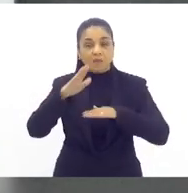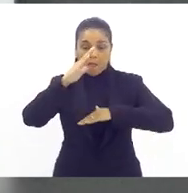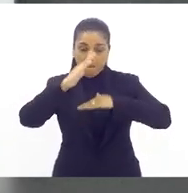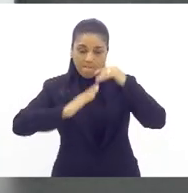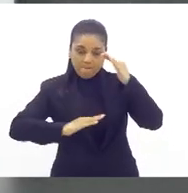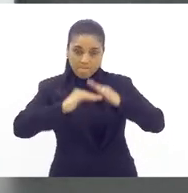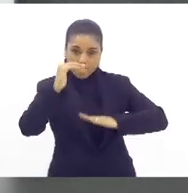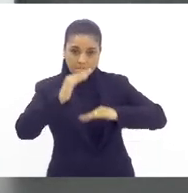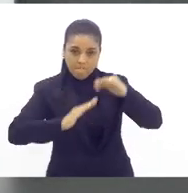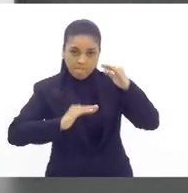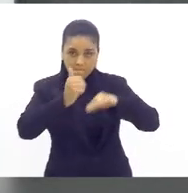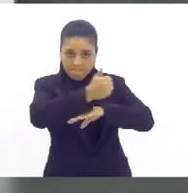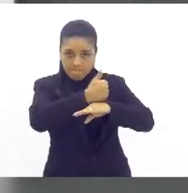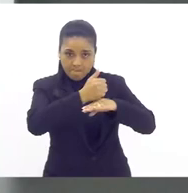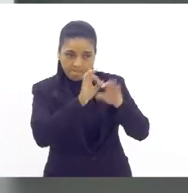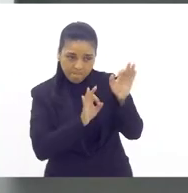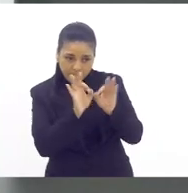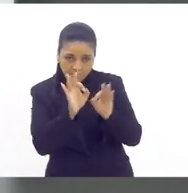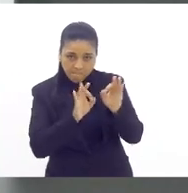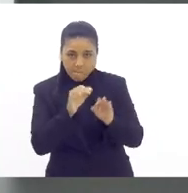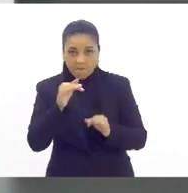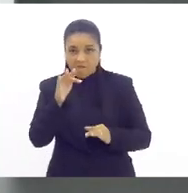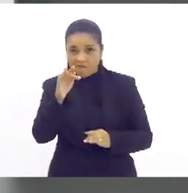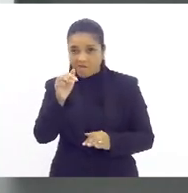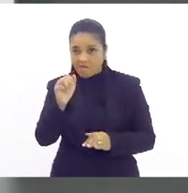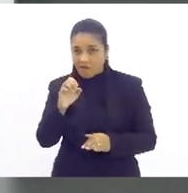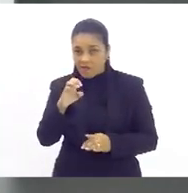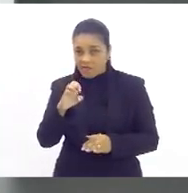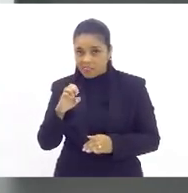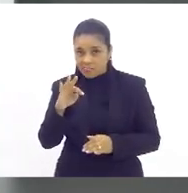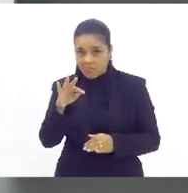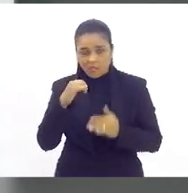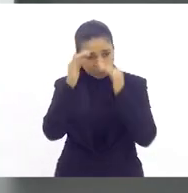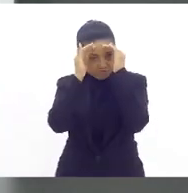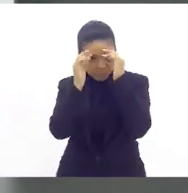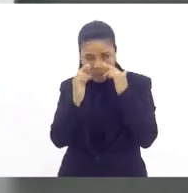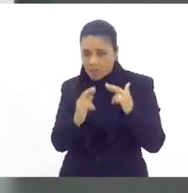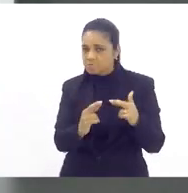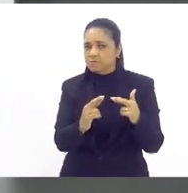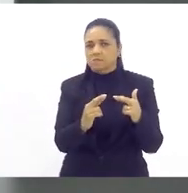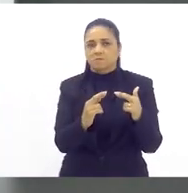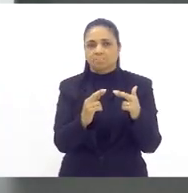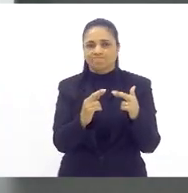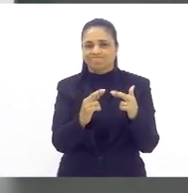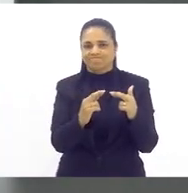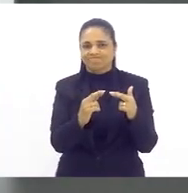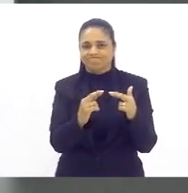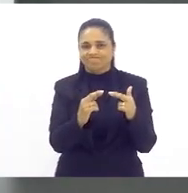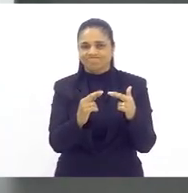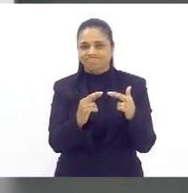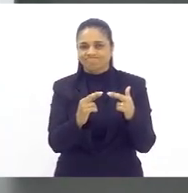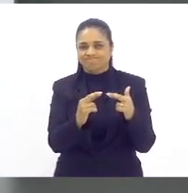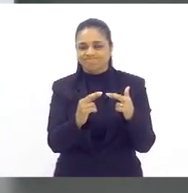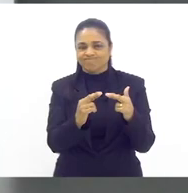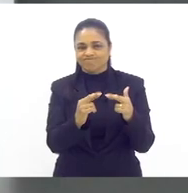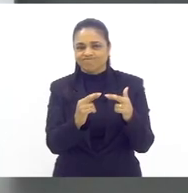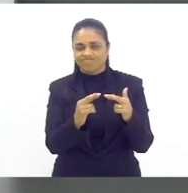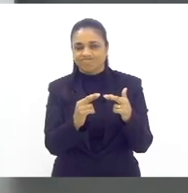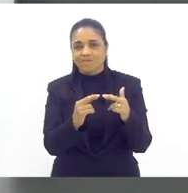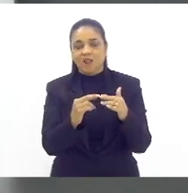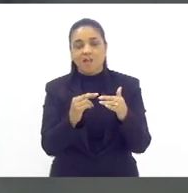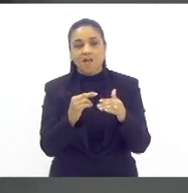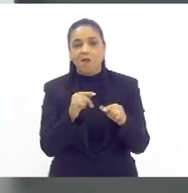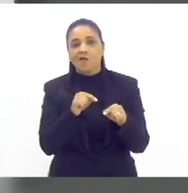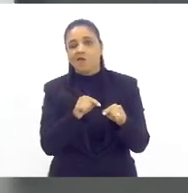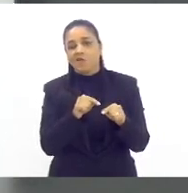do Servidor da Faetec ela seja respeitada porque ela não ela está sendo sucessivamente